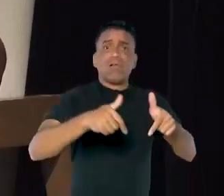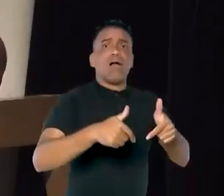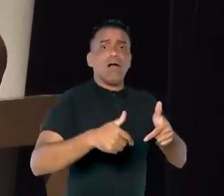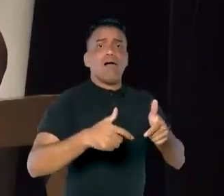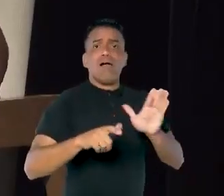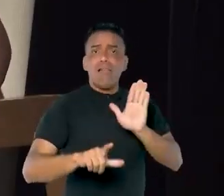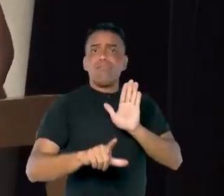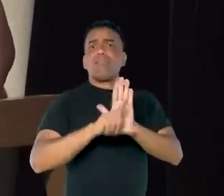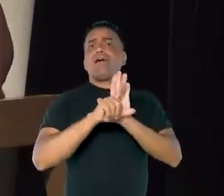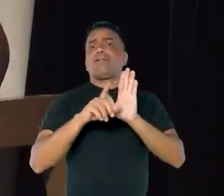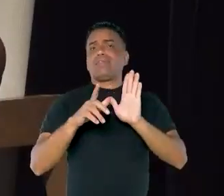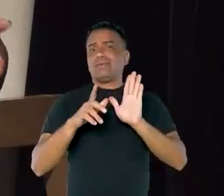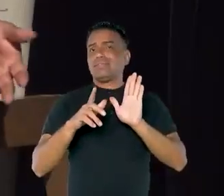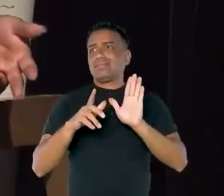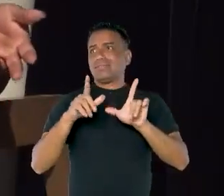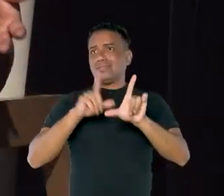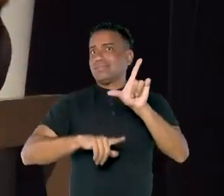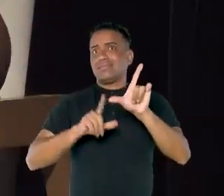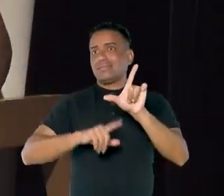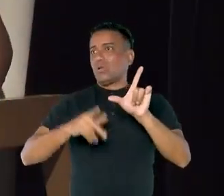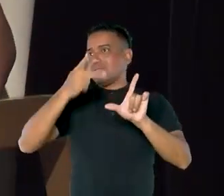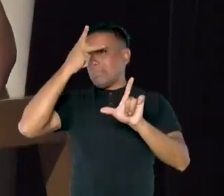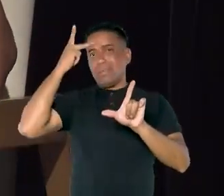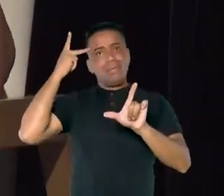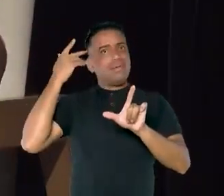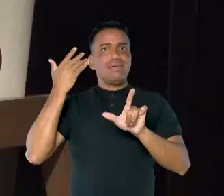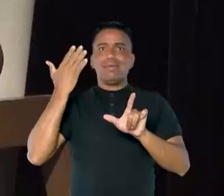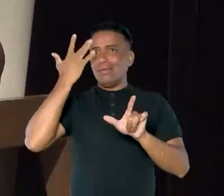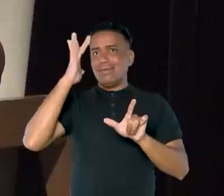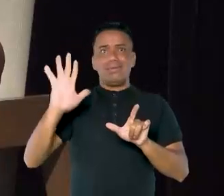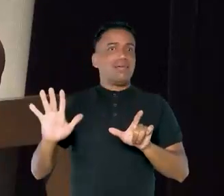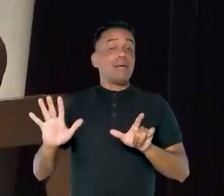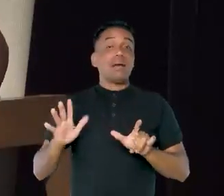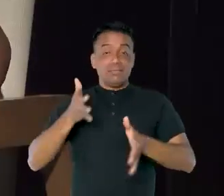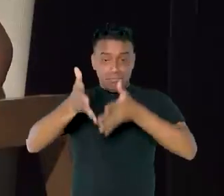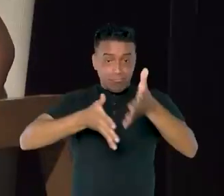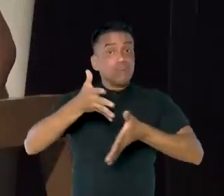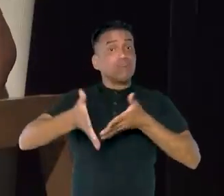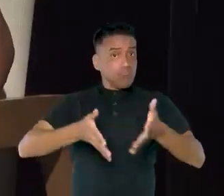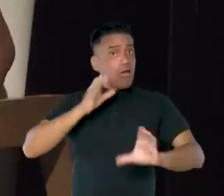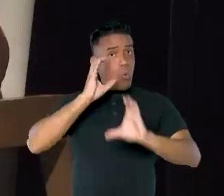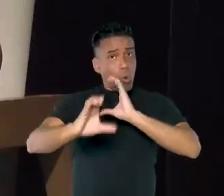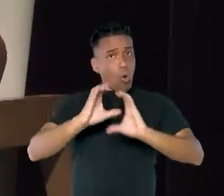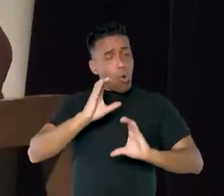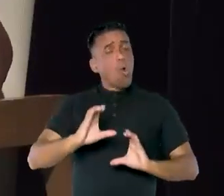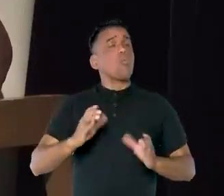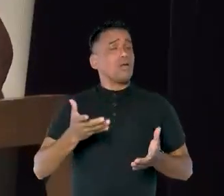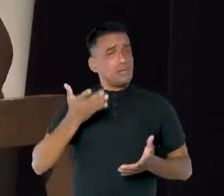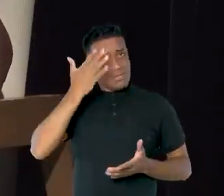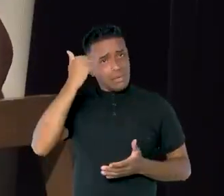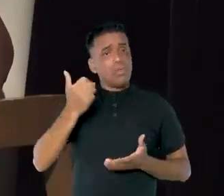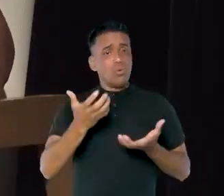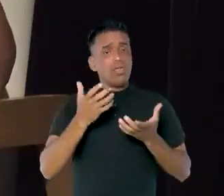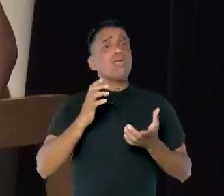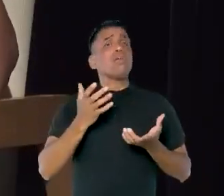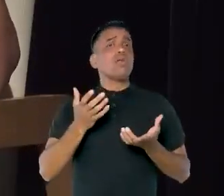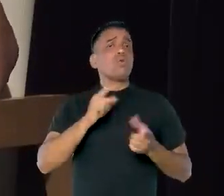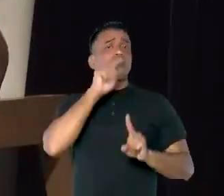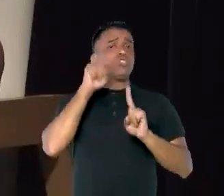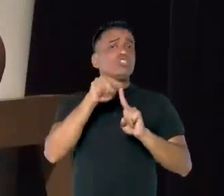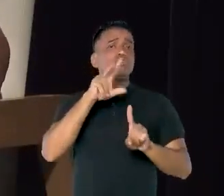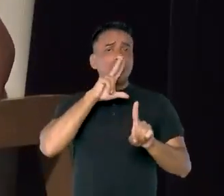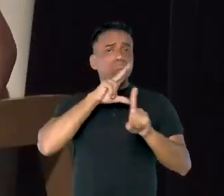letras, né, que a gente não sabia escrever, mas que a gente sabia falar e que a gente sabia o que a gente queria. Né?